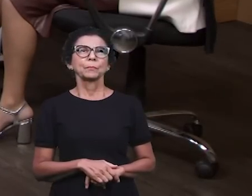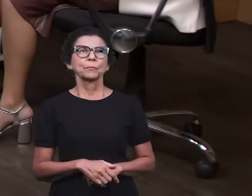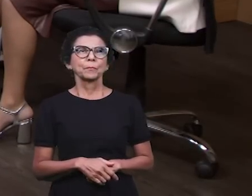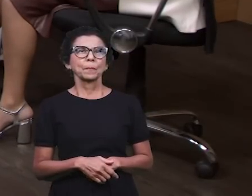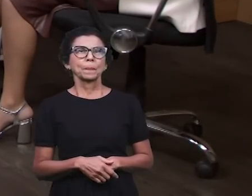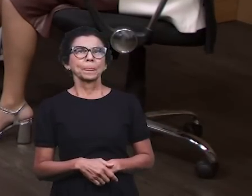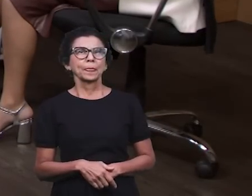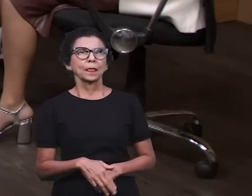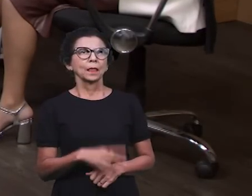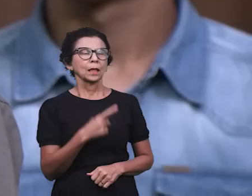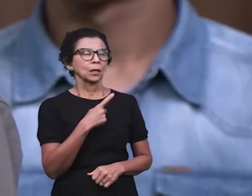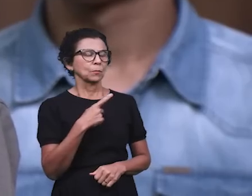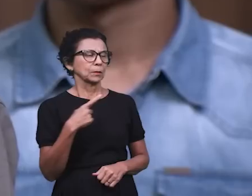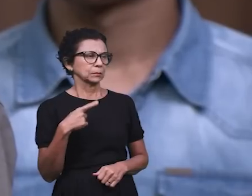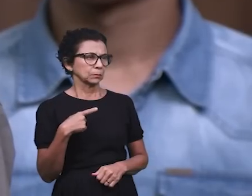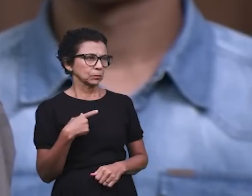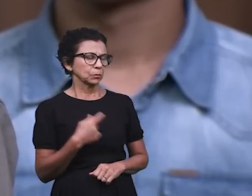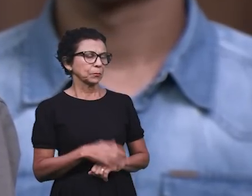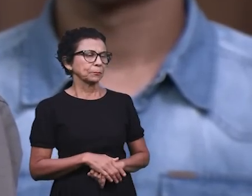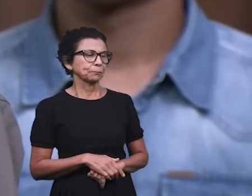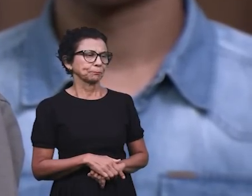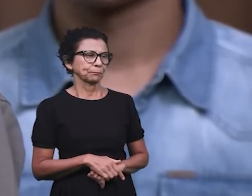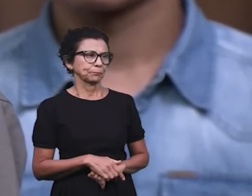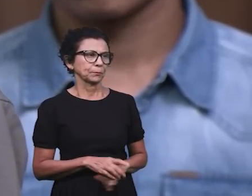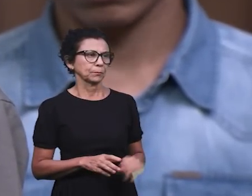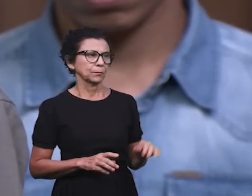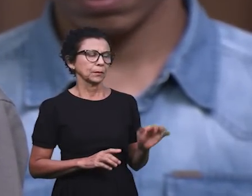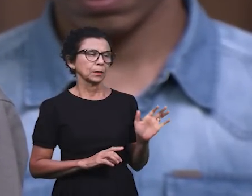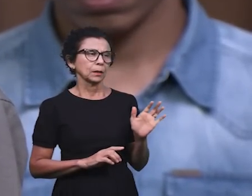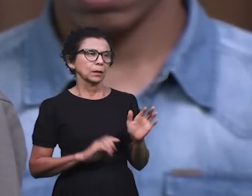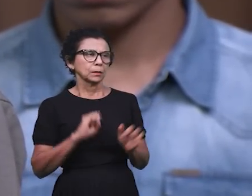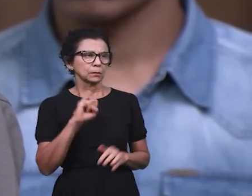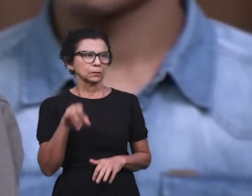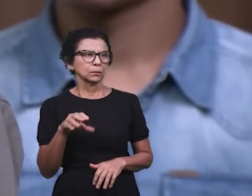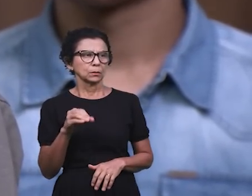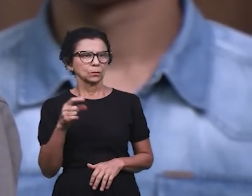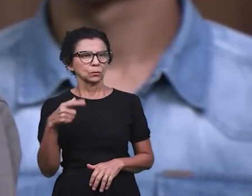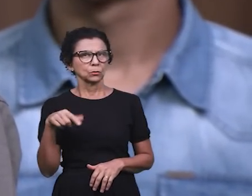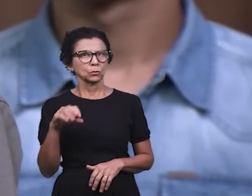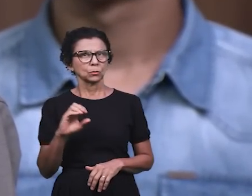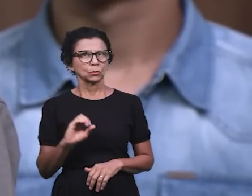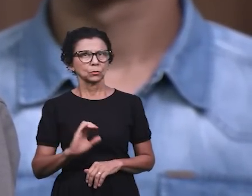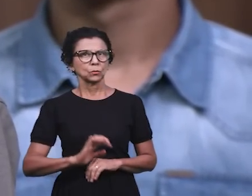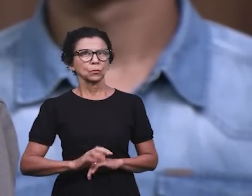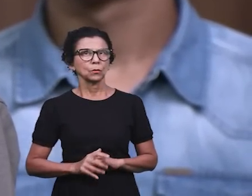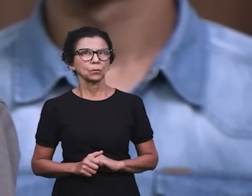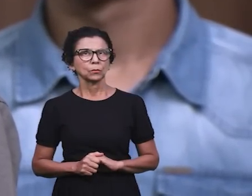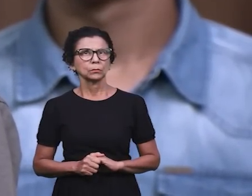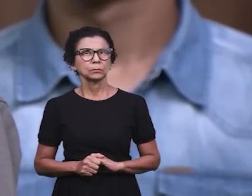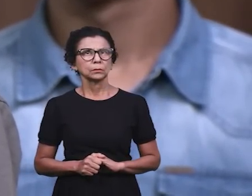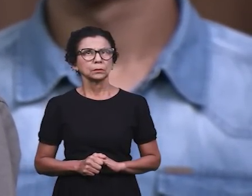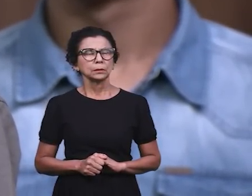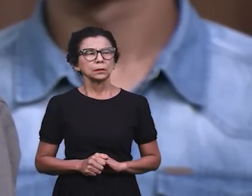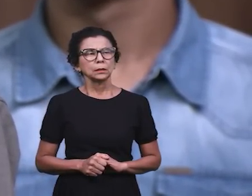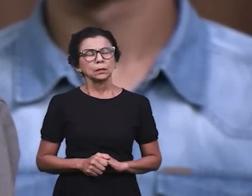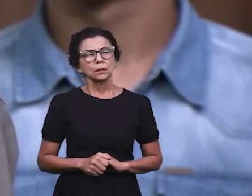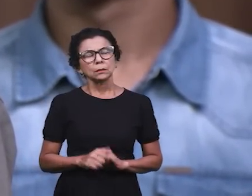Pastor João, eu gostaria de perguntar, existe algum momento que não seja recomendado entoar louvores ao Senhor?